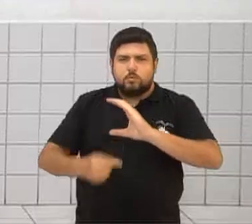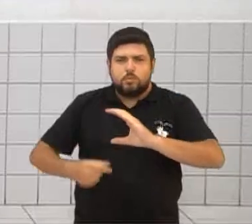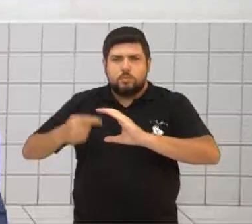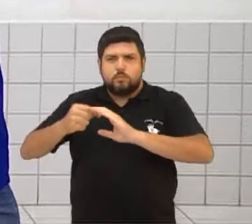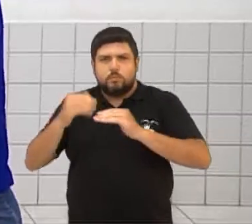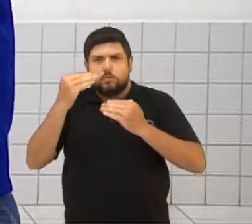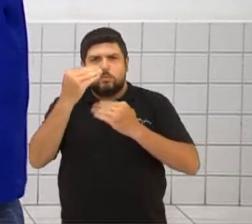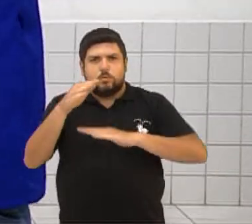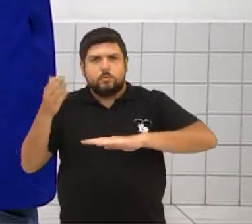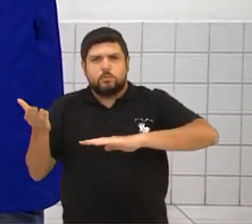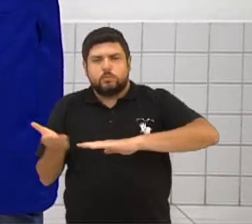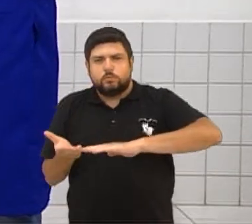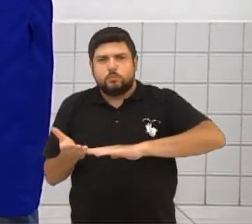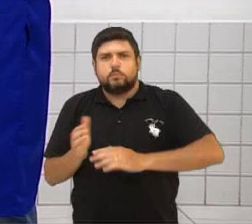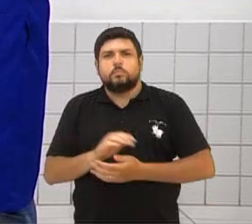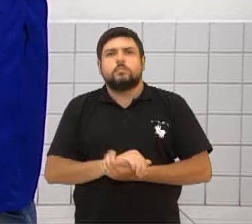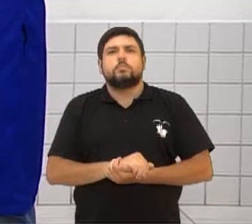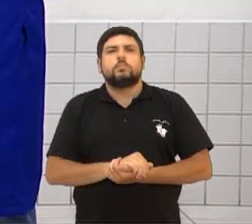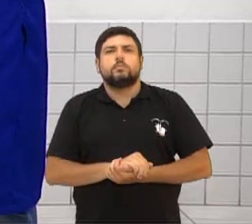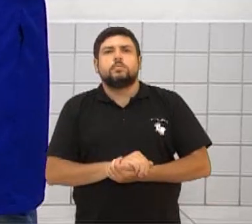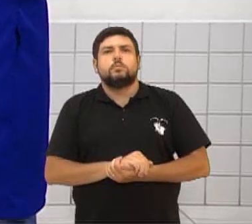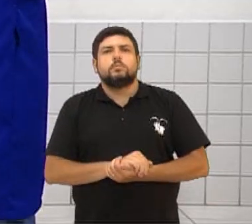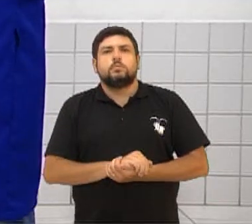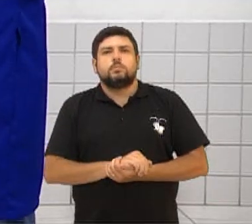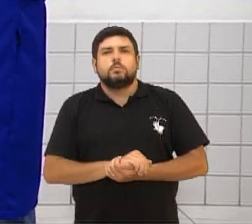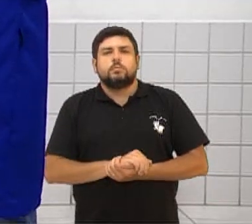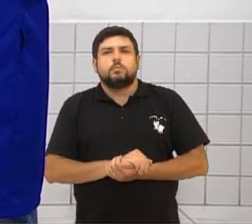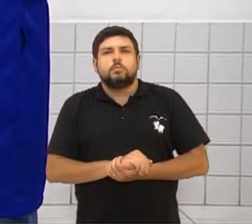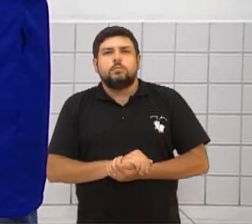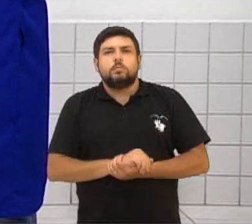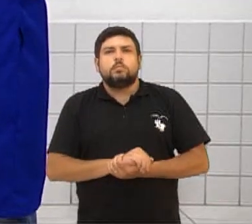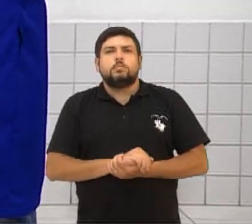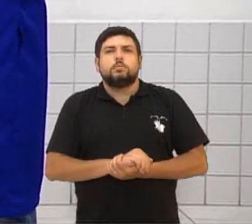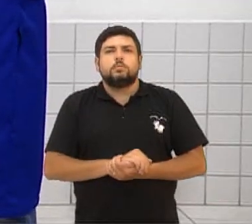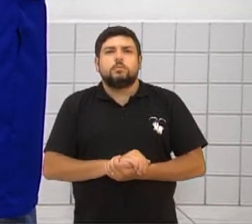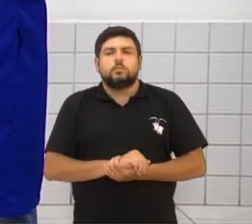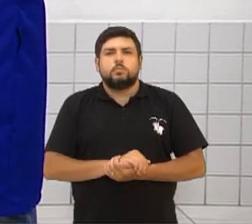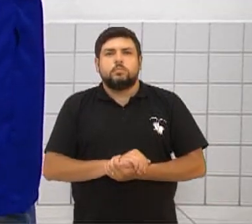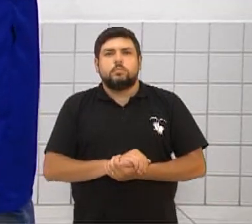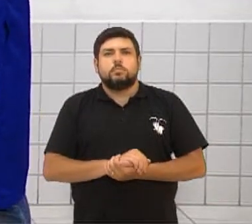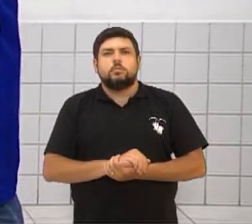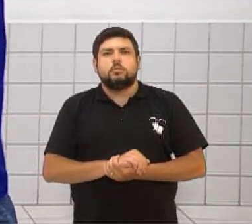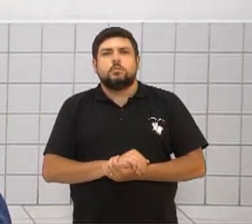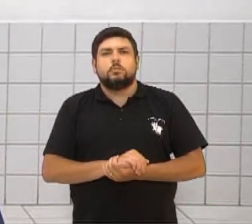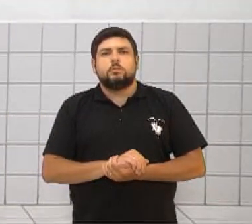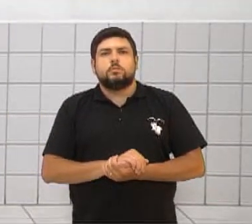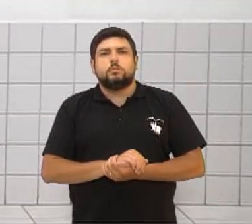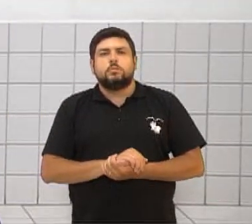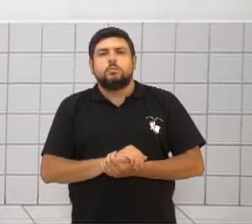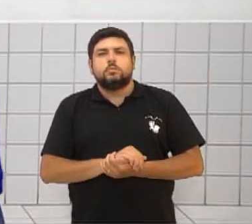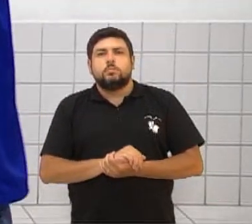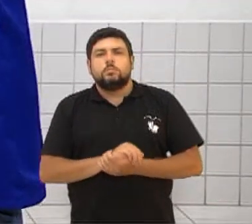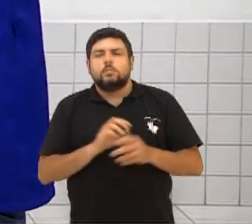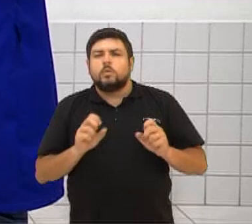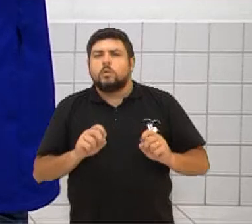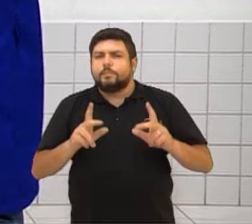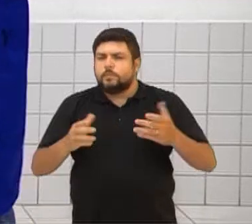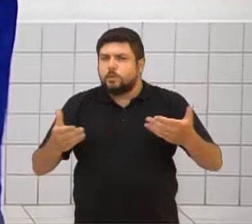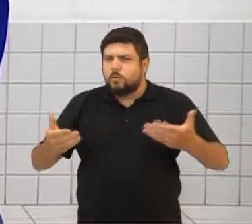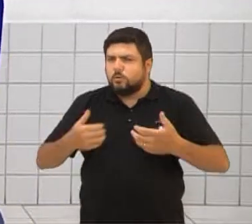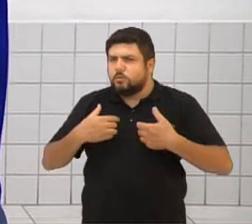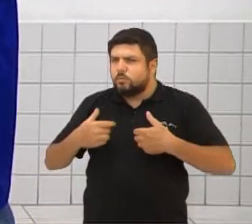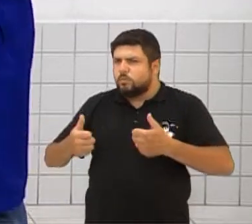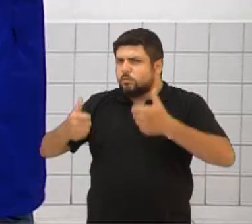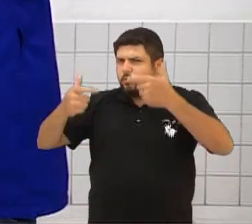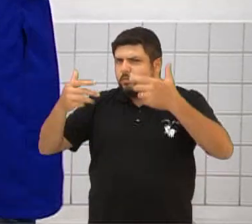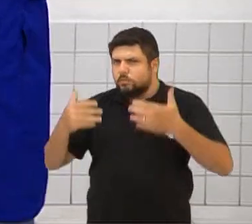contemporâneo. Beleza, ok. Então vamos dar continuidade na aula aqui. Professor Luiz, agora você vai explicar um pouquinho para a gente sobre o Benjamin,